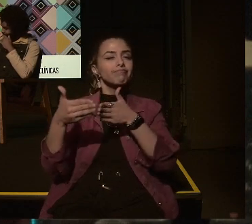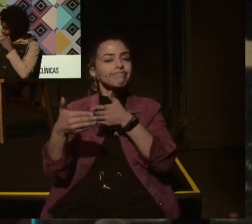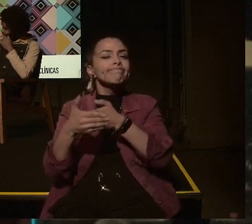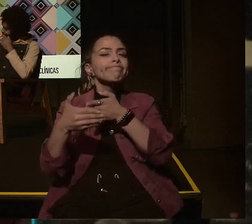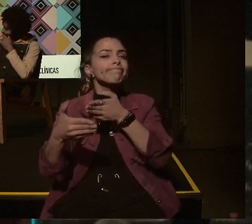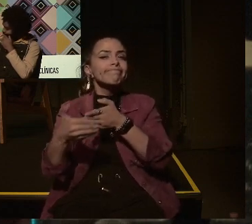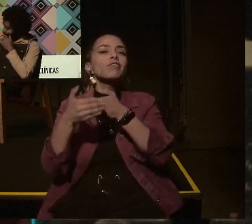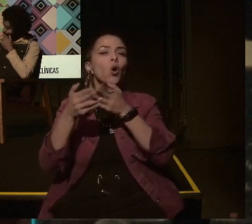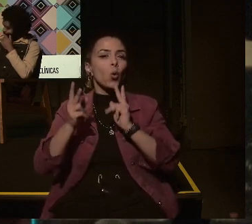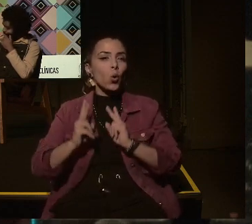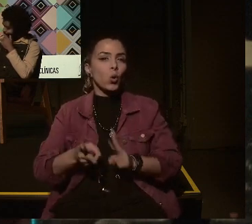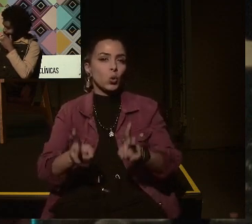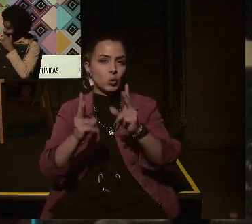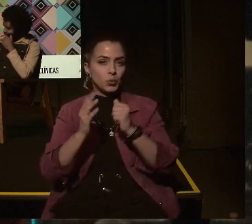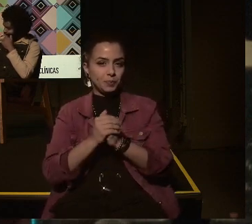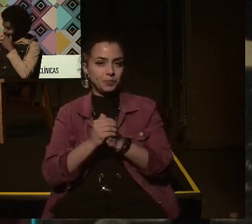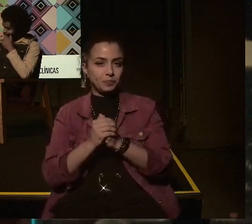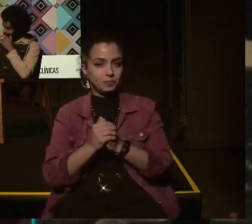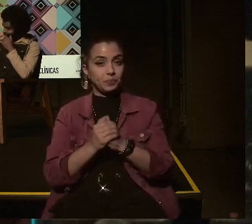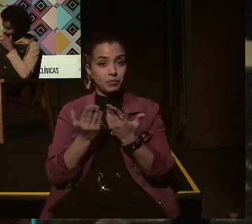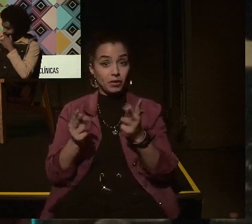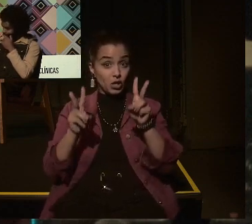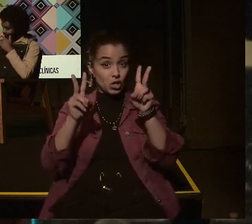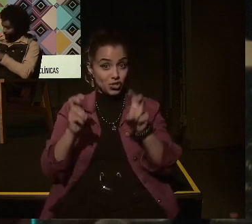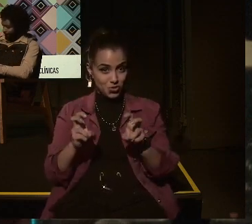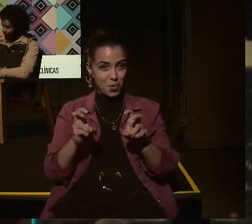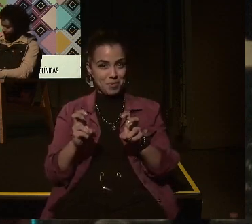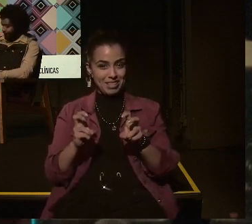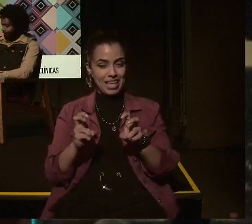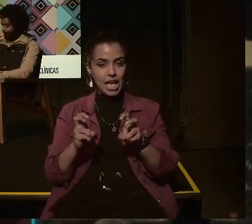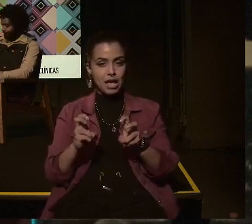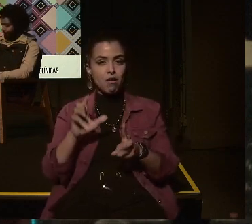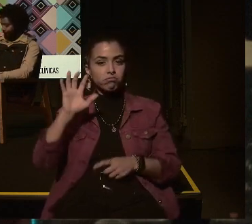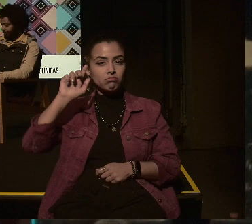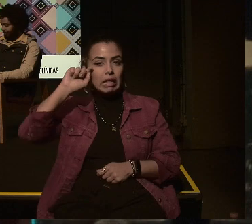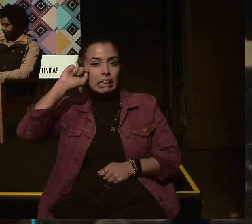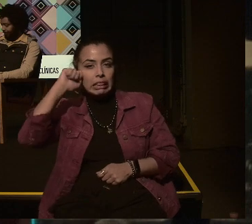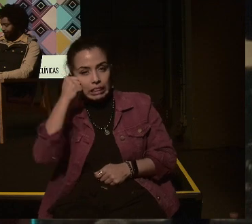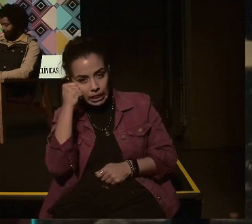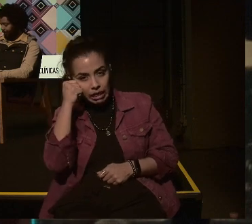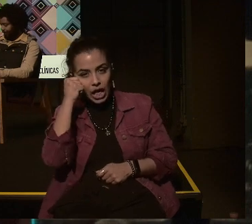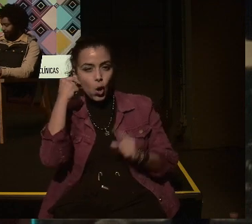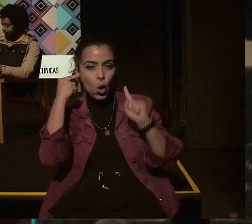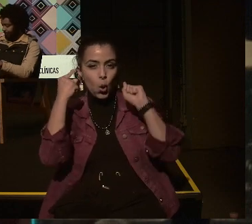Então, a formação do crioulo doido, a formulação da negra maluca,